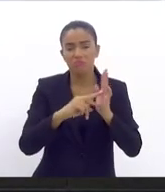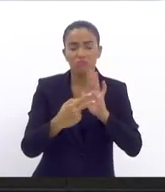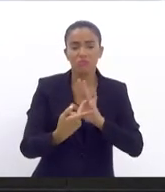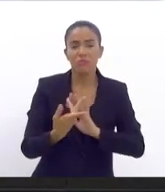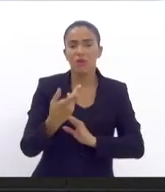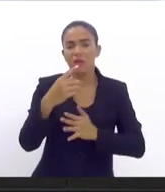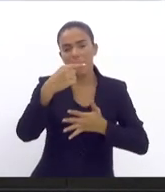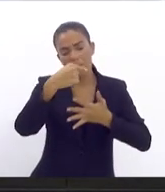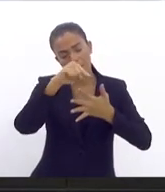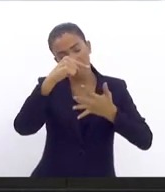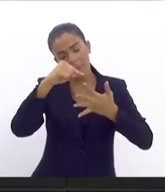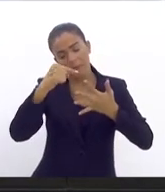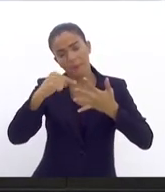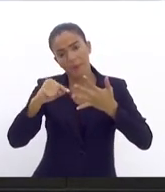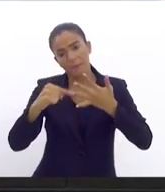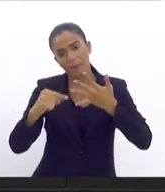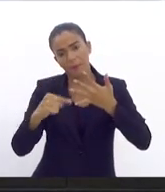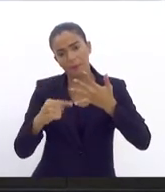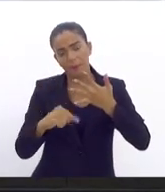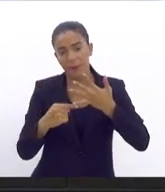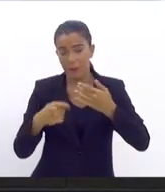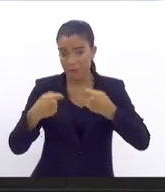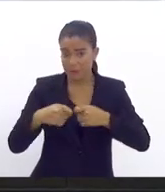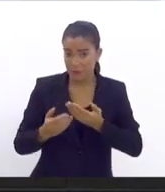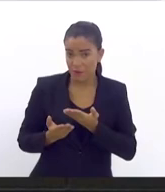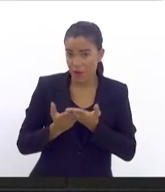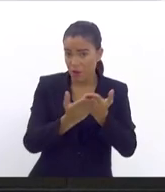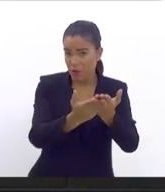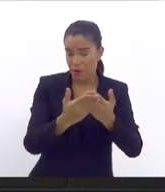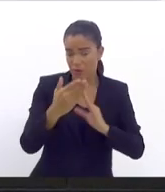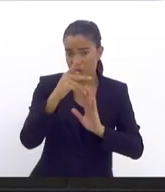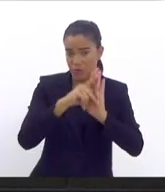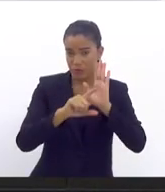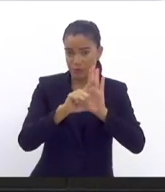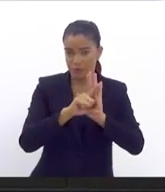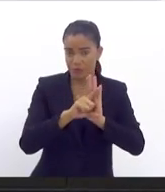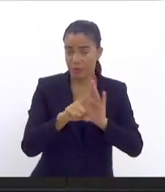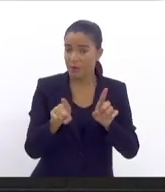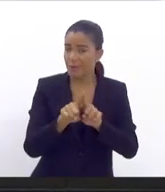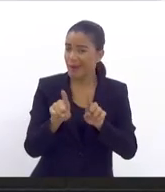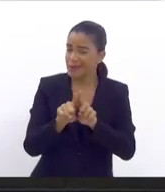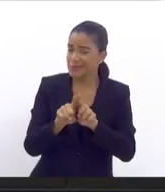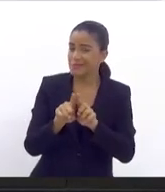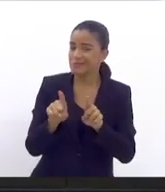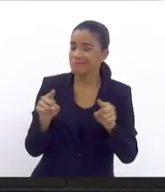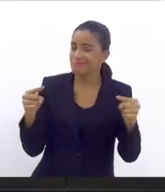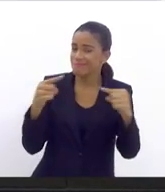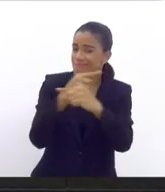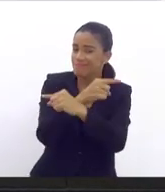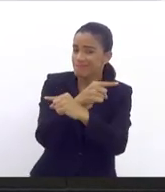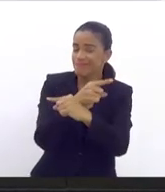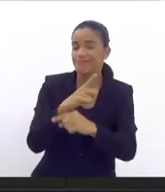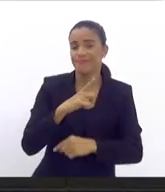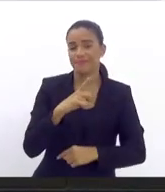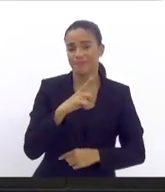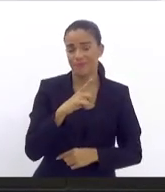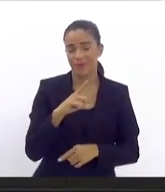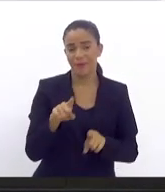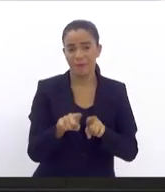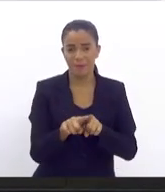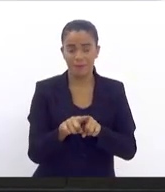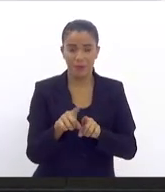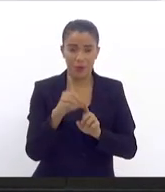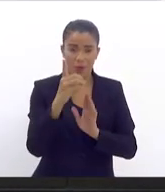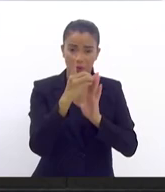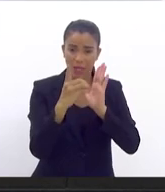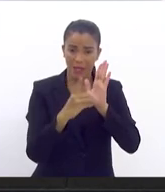os critérios que devem vir acompanhado ao projeto. Em contrapartida, há em vigência o